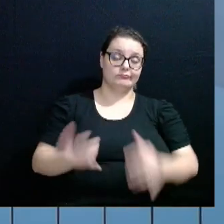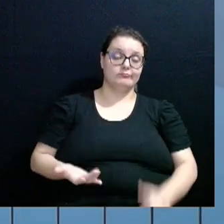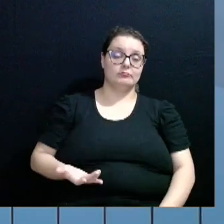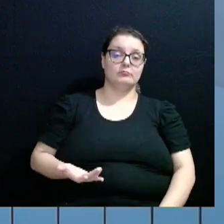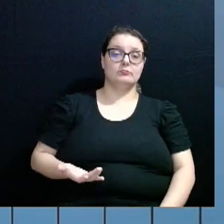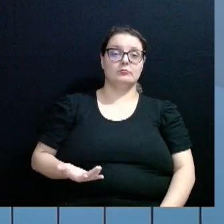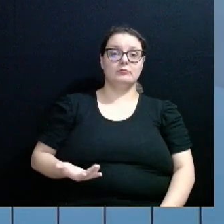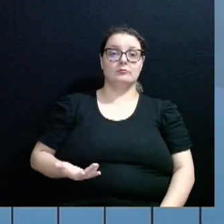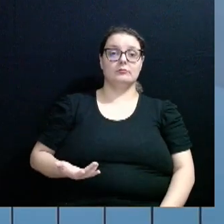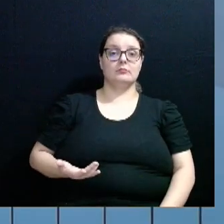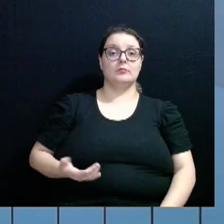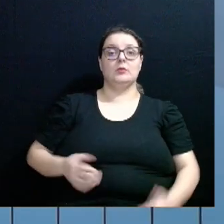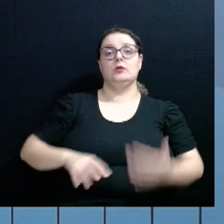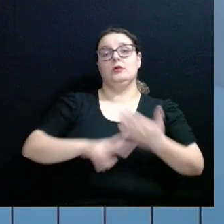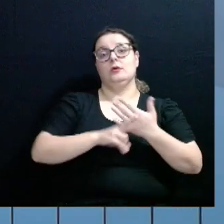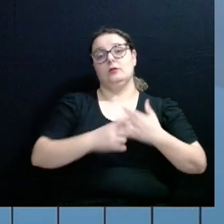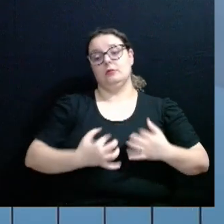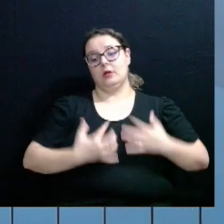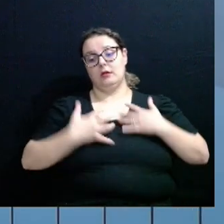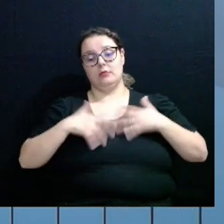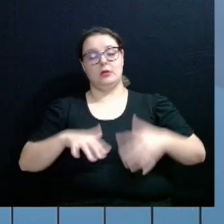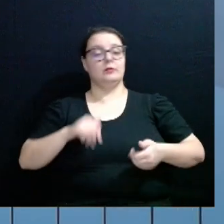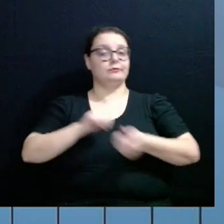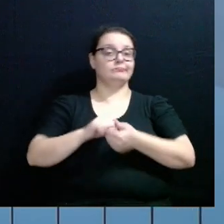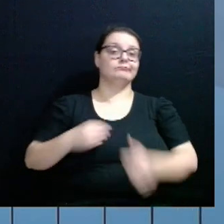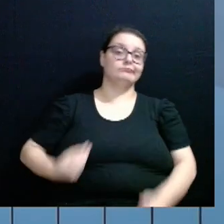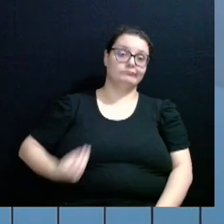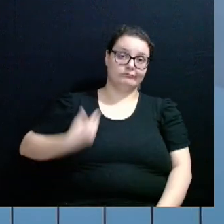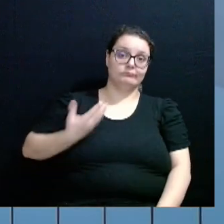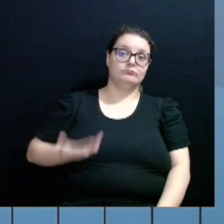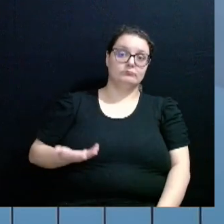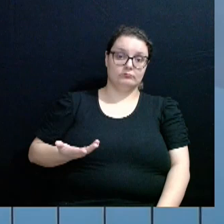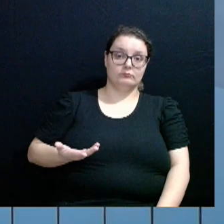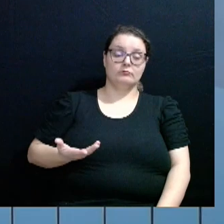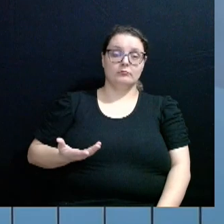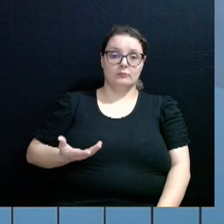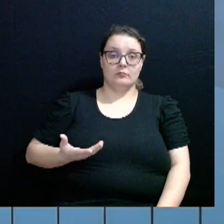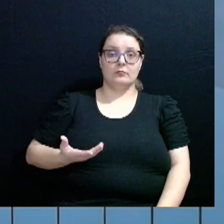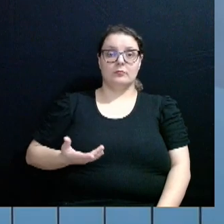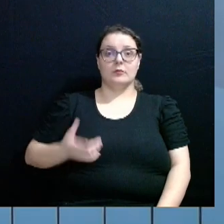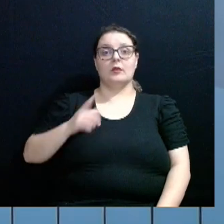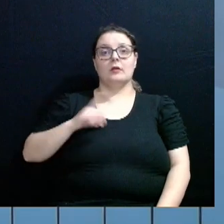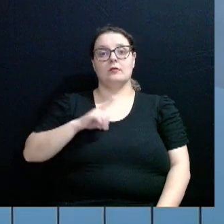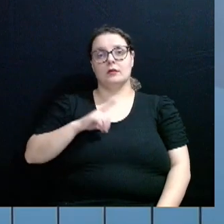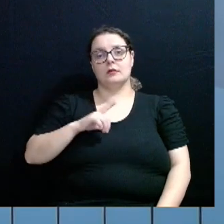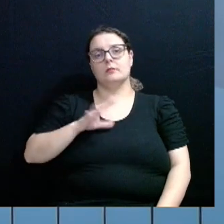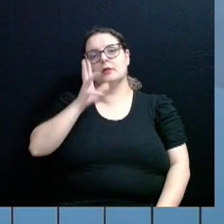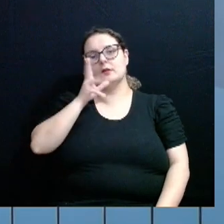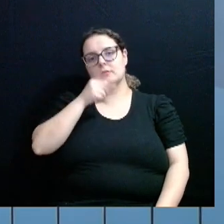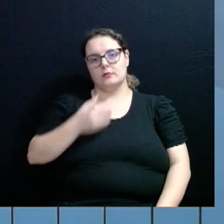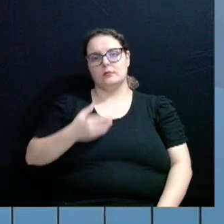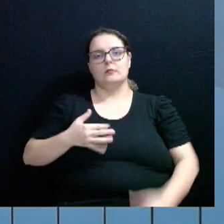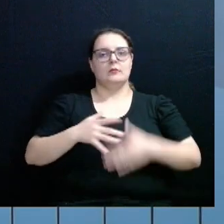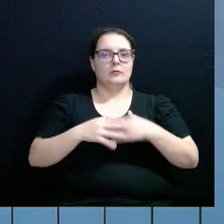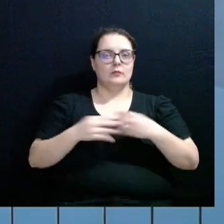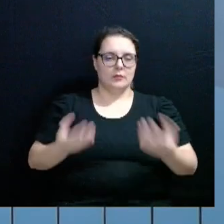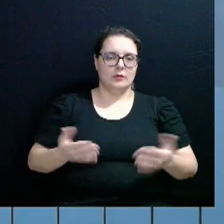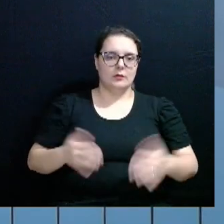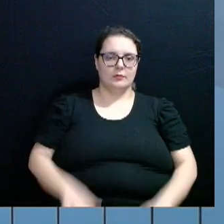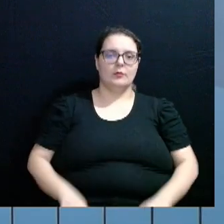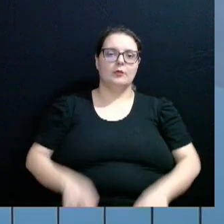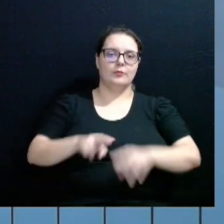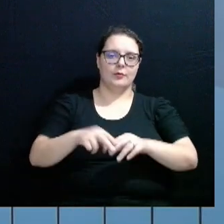afetar muito a sua qualidade de vida e vai demandar ainda mais tempo para a sua cura. Por isso a importância